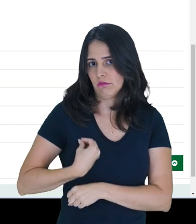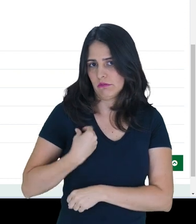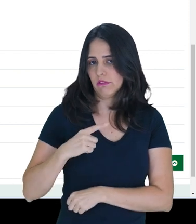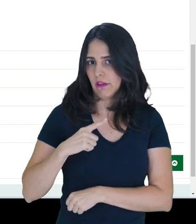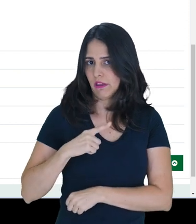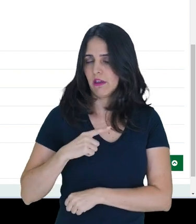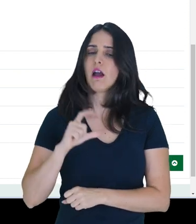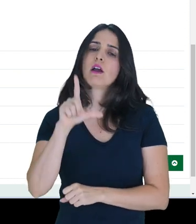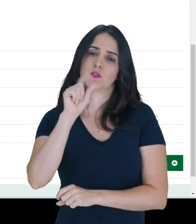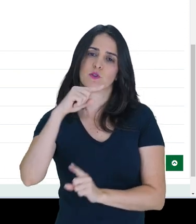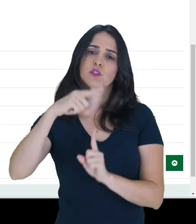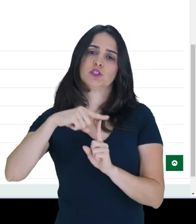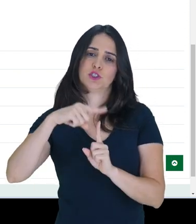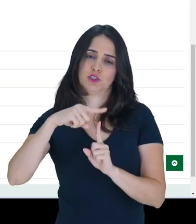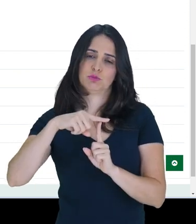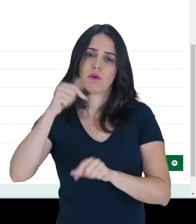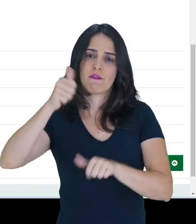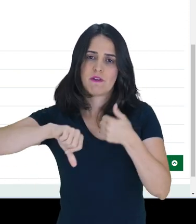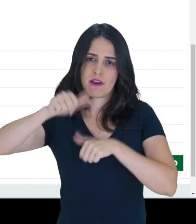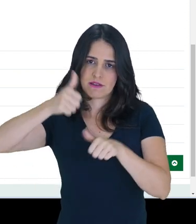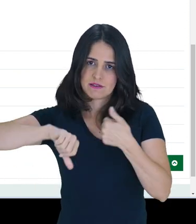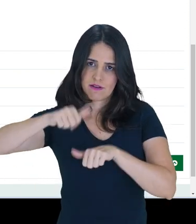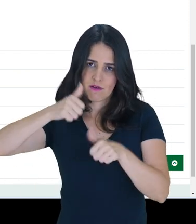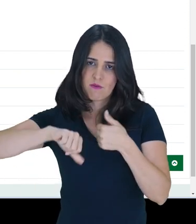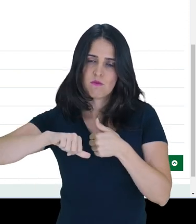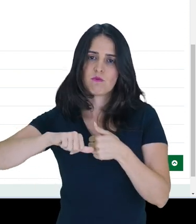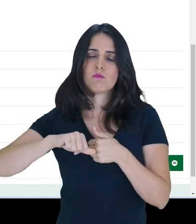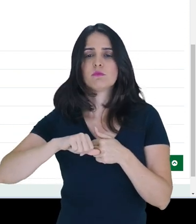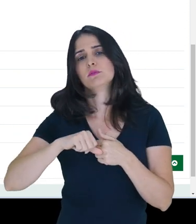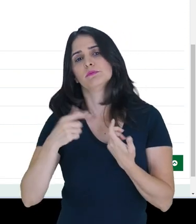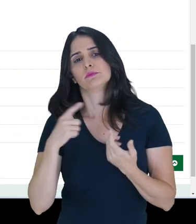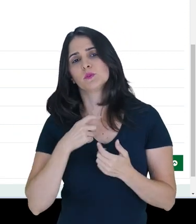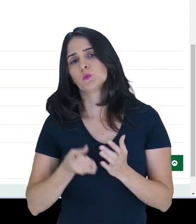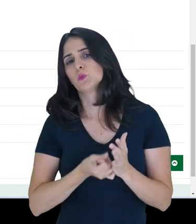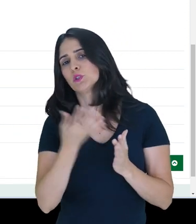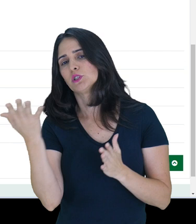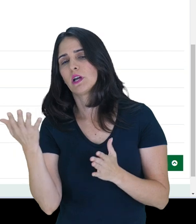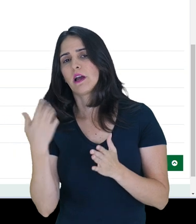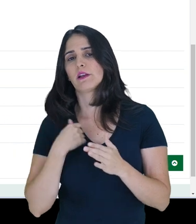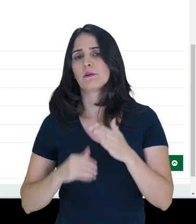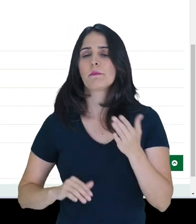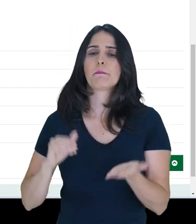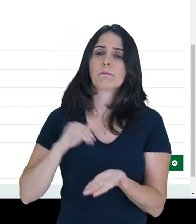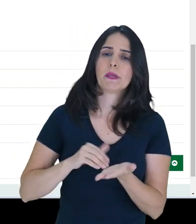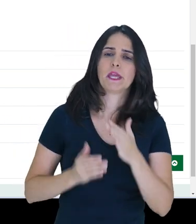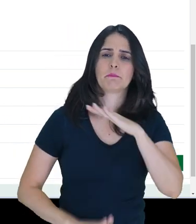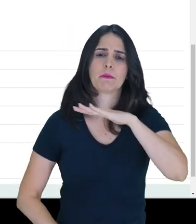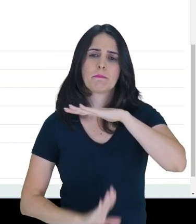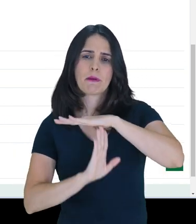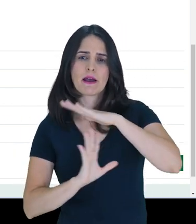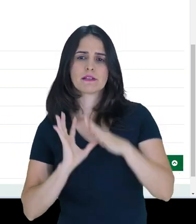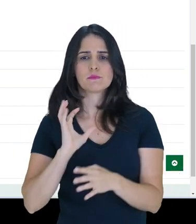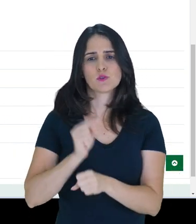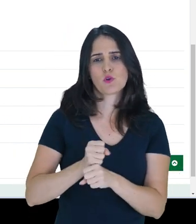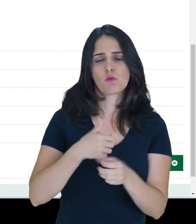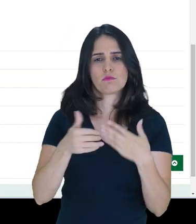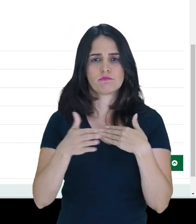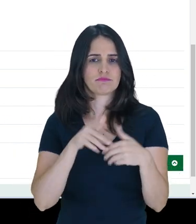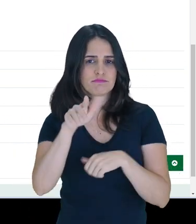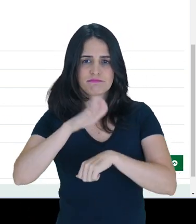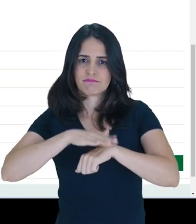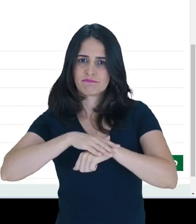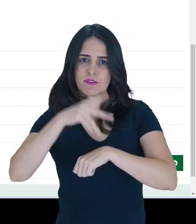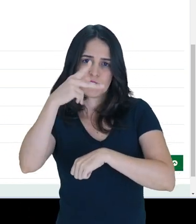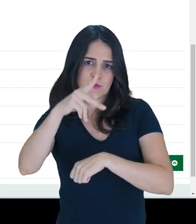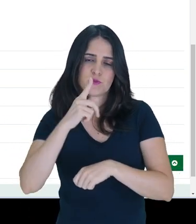pode escolher aqui no tipo agregado nenhuma avaliação média Contagem avaliação máxima mínima soma também